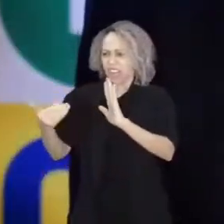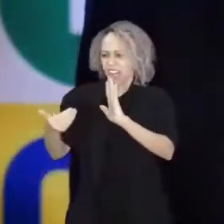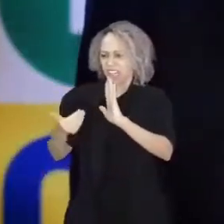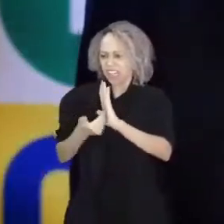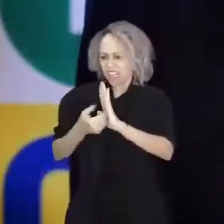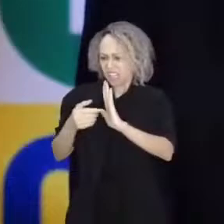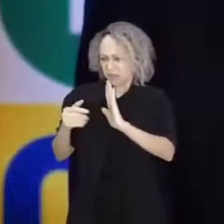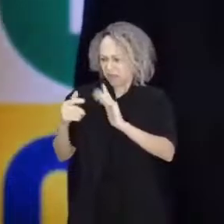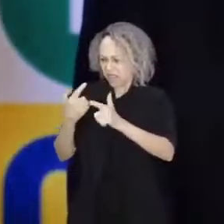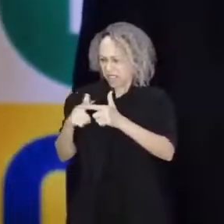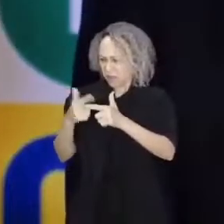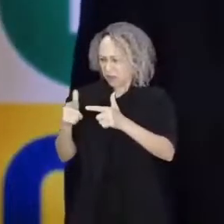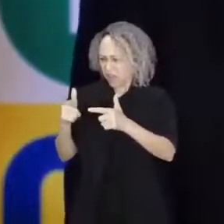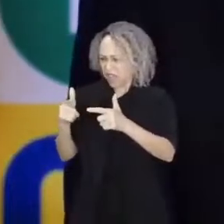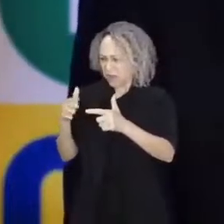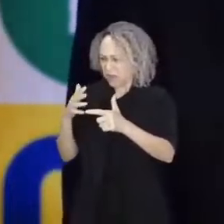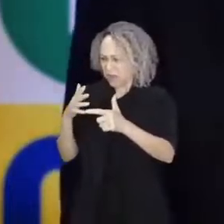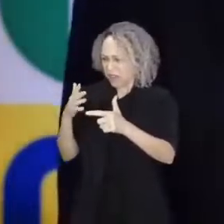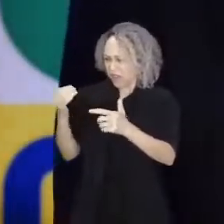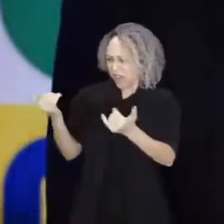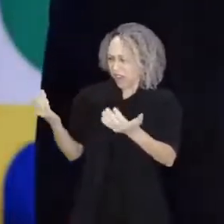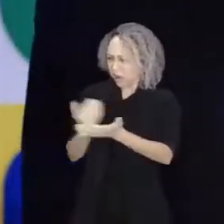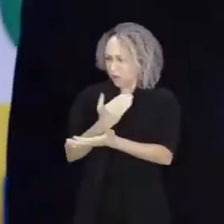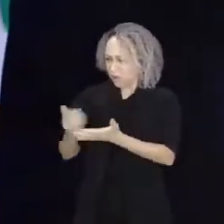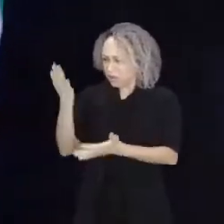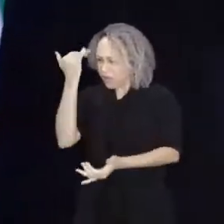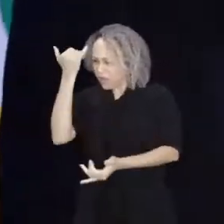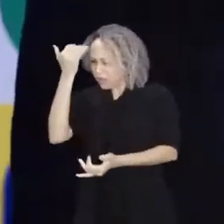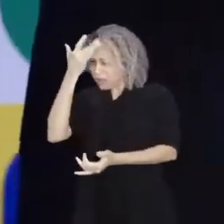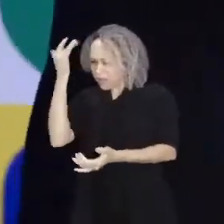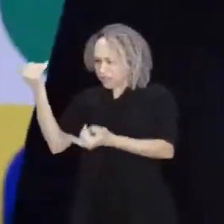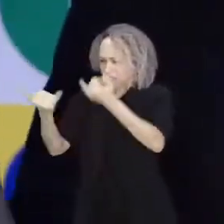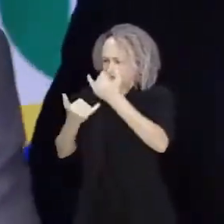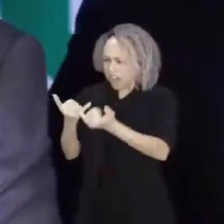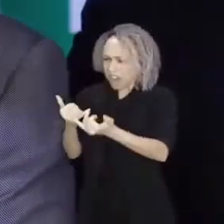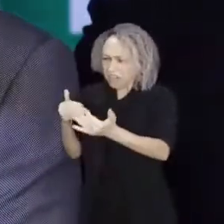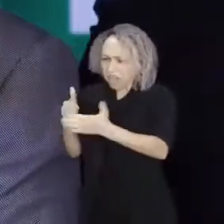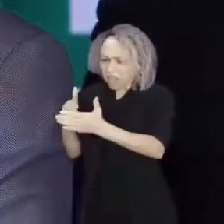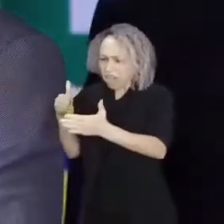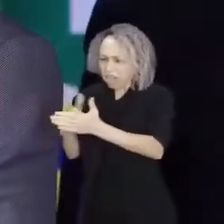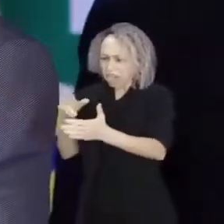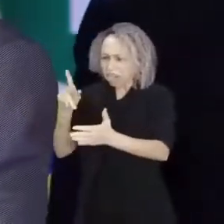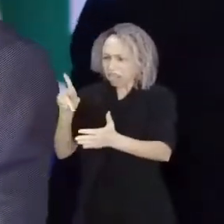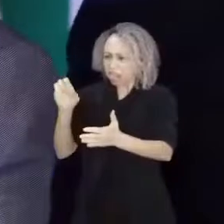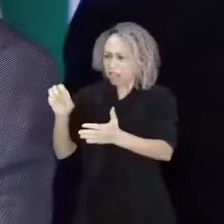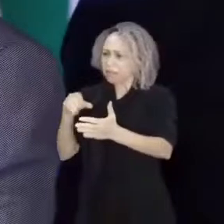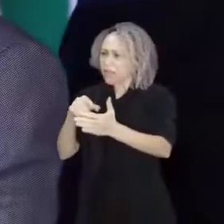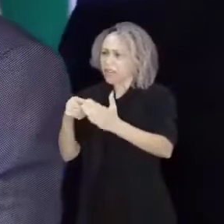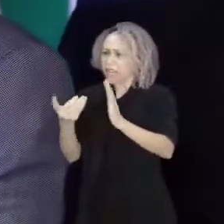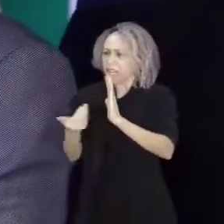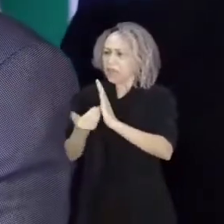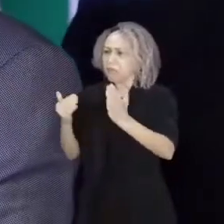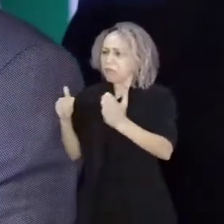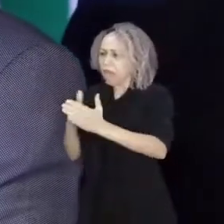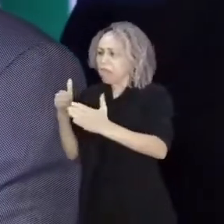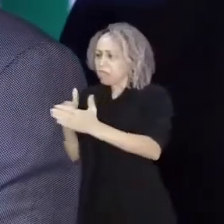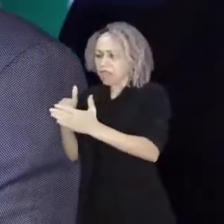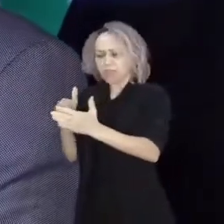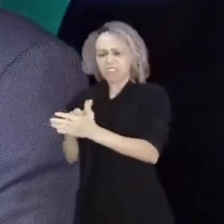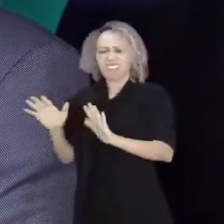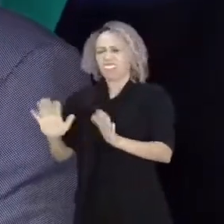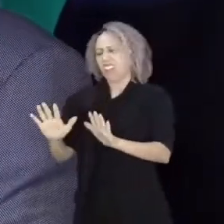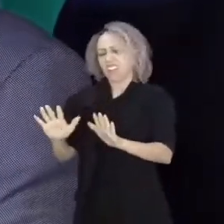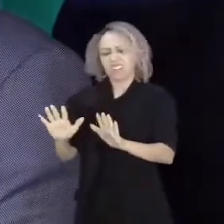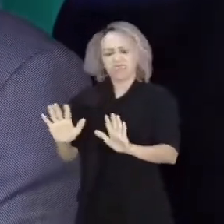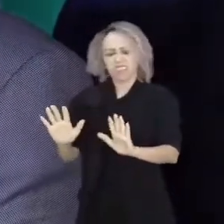para que a PEC possa ser aprovada na Câmara dos Deputados da mesma forma que foi aprovada de forma